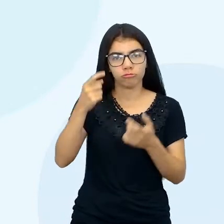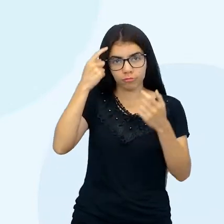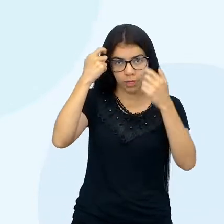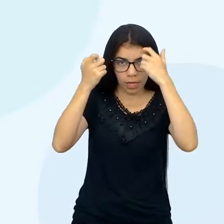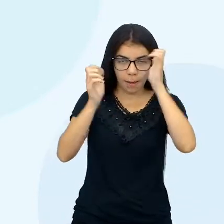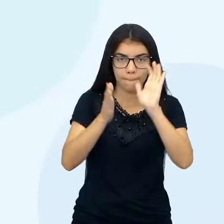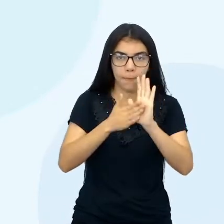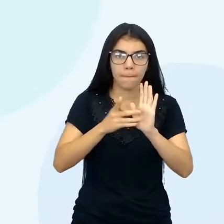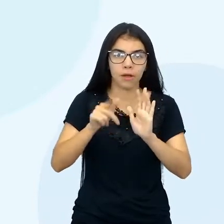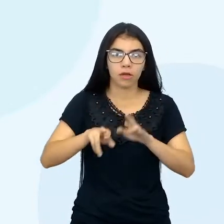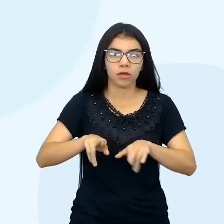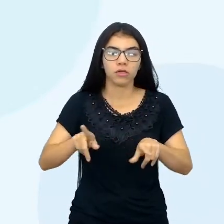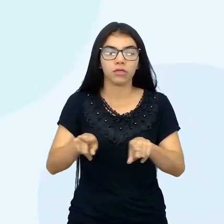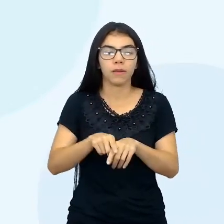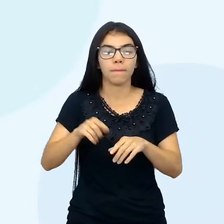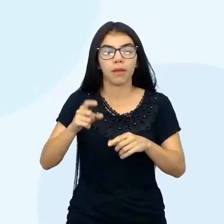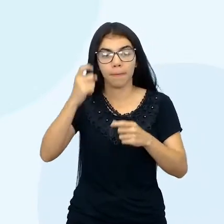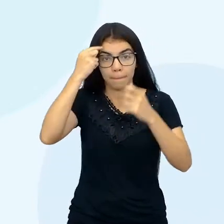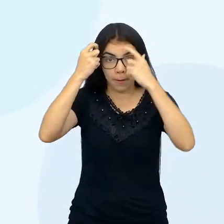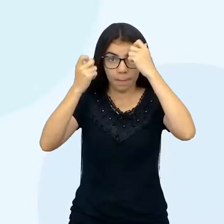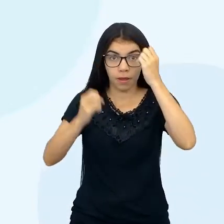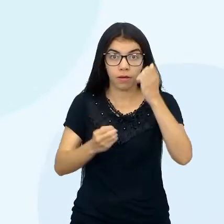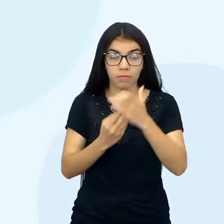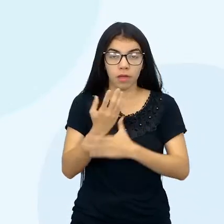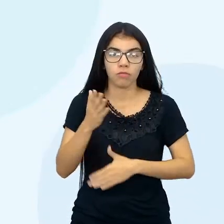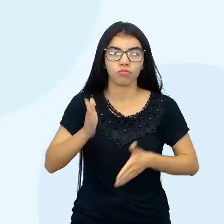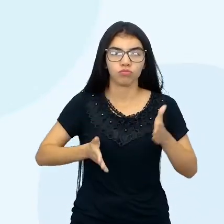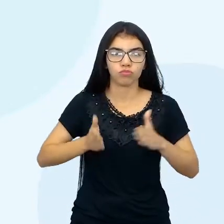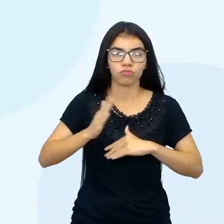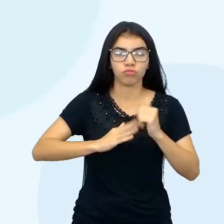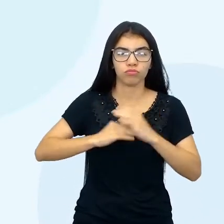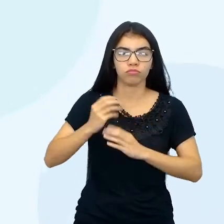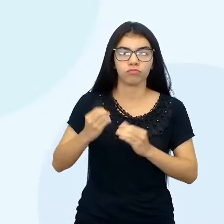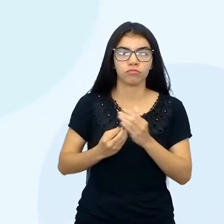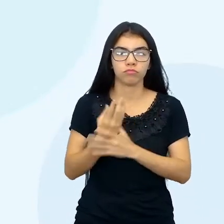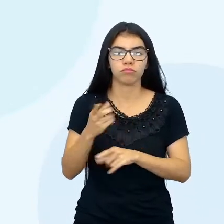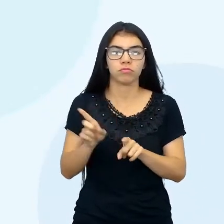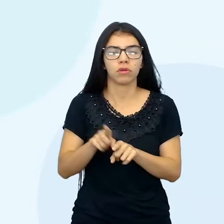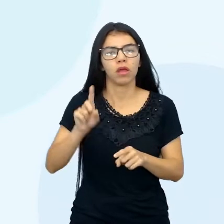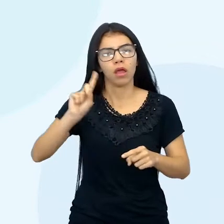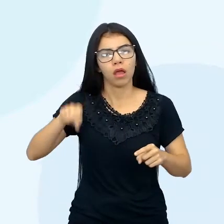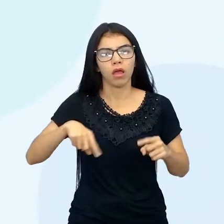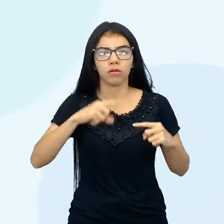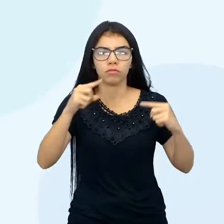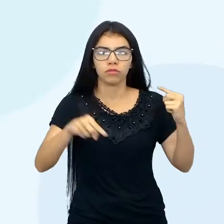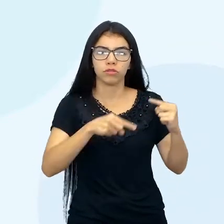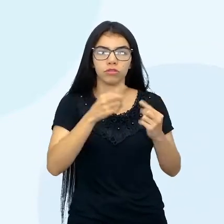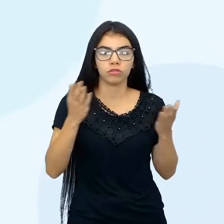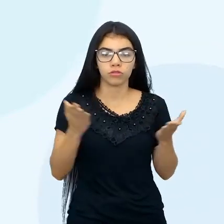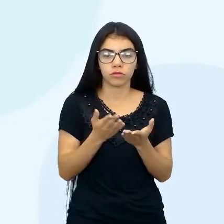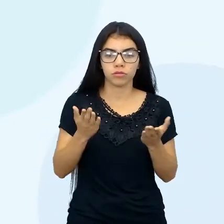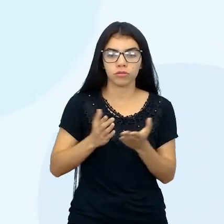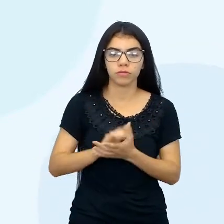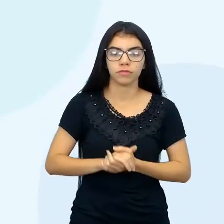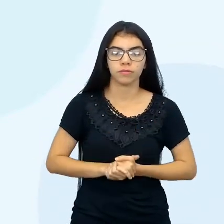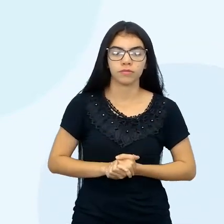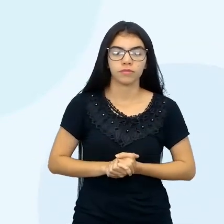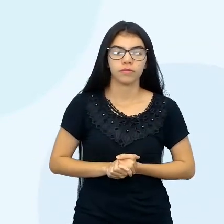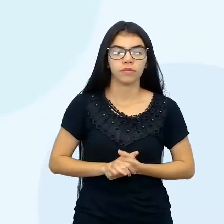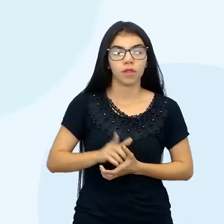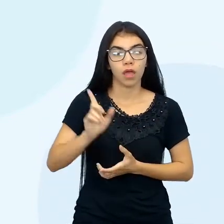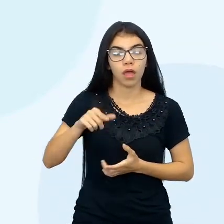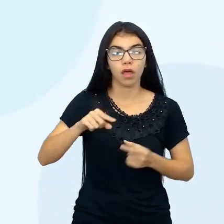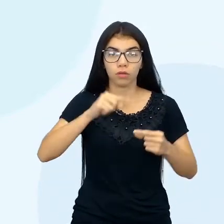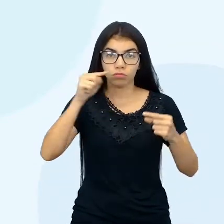prática. E processos criativos, isso sim bem na prática. E o objetivo desta aula, professora Tayana? Então vamos ao objetivo da aula, que